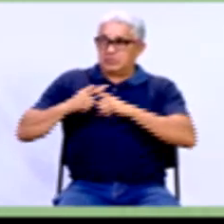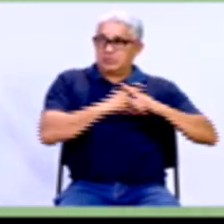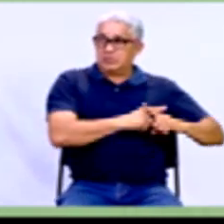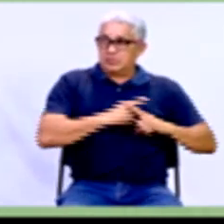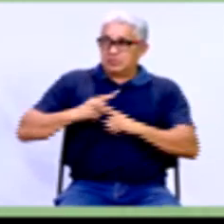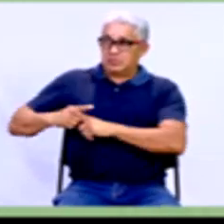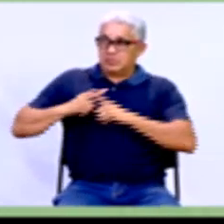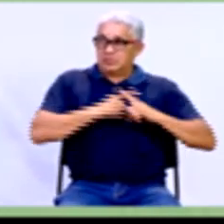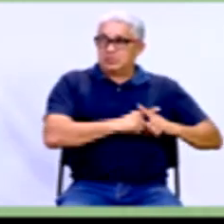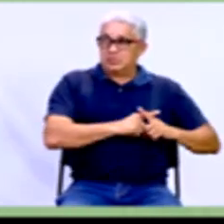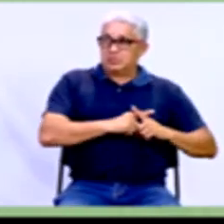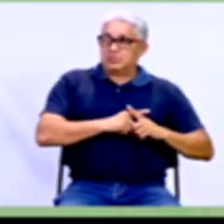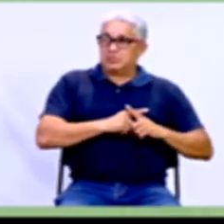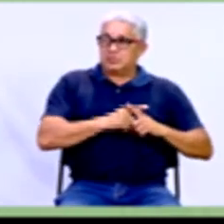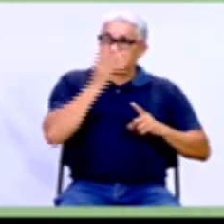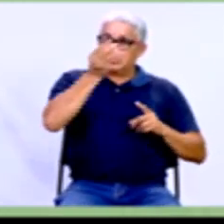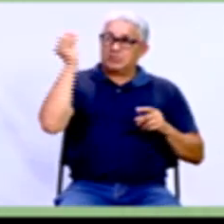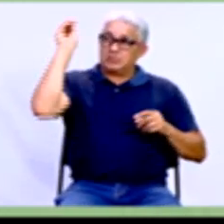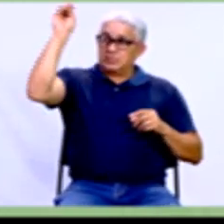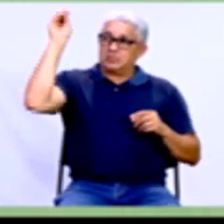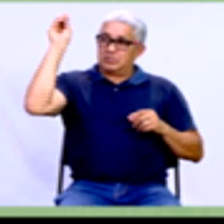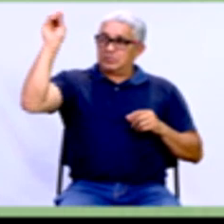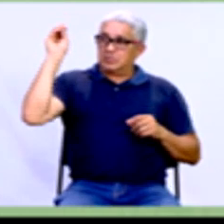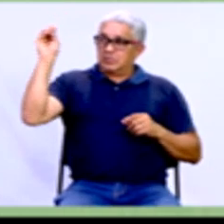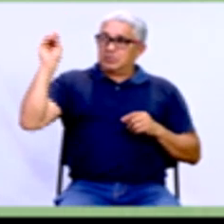6,2,6, que é 15,6,